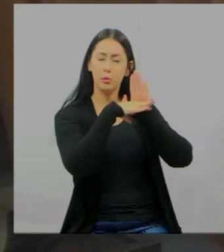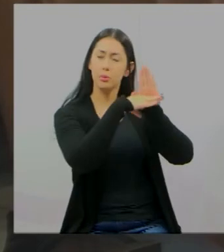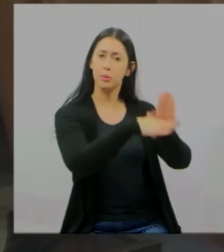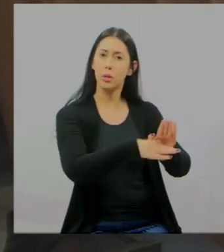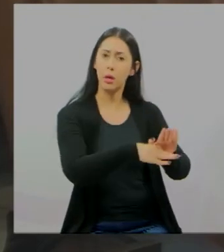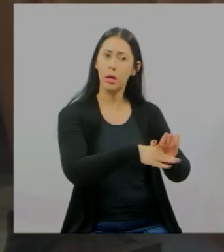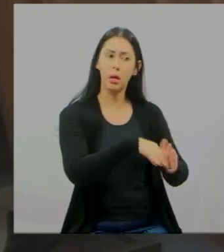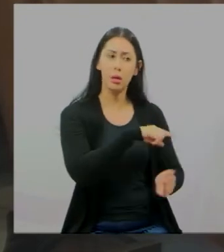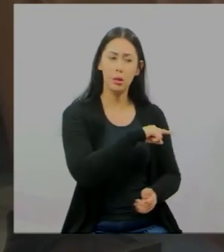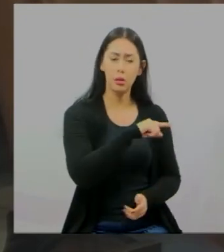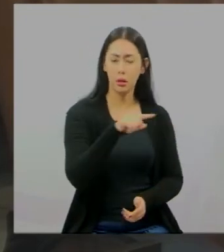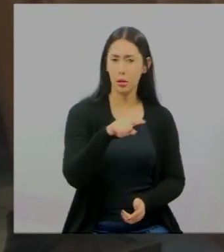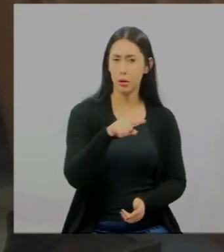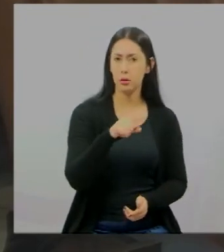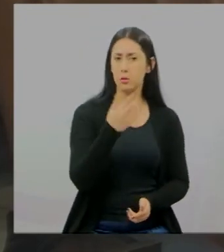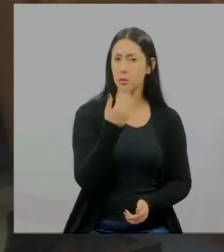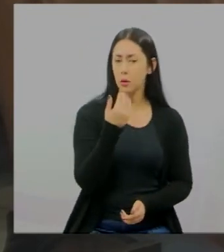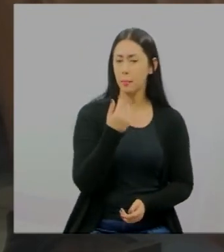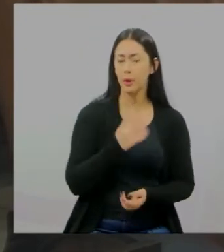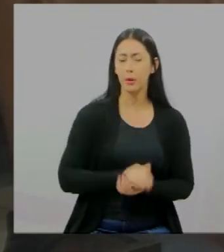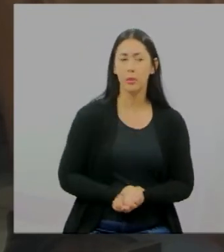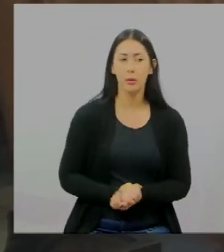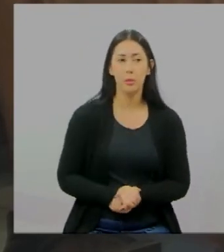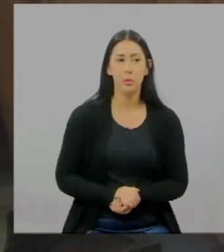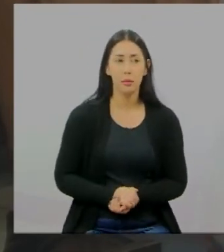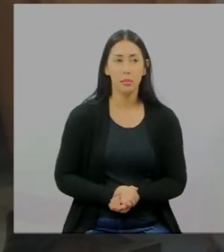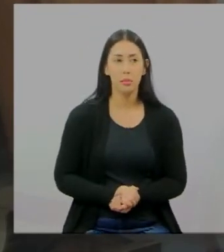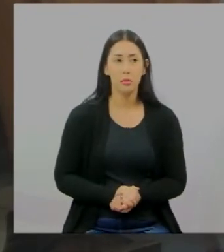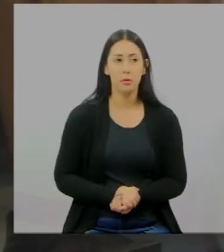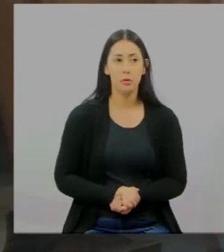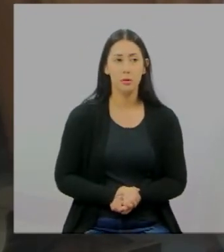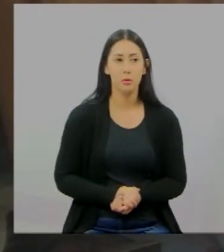para a questão gastronômica do nosso município.